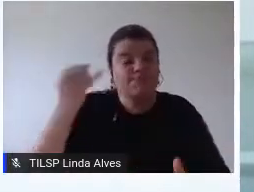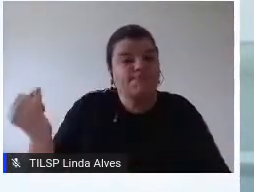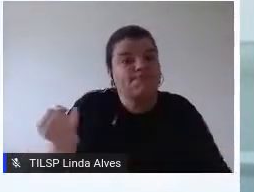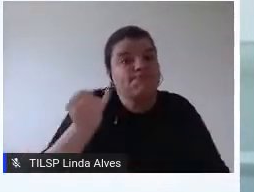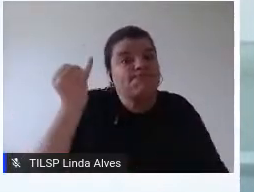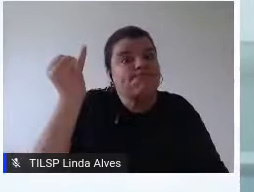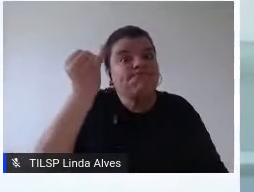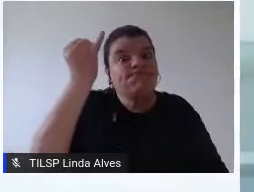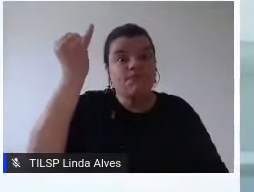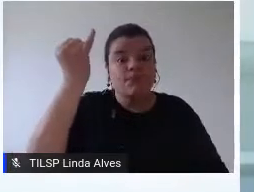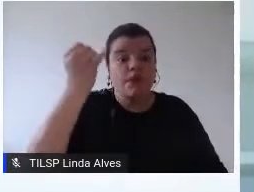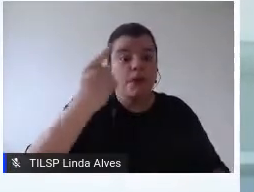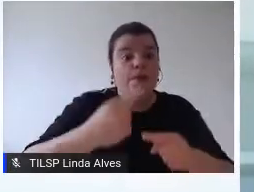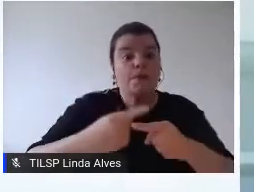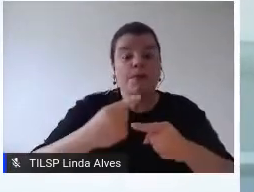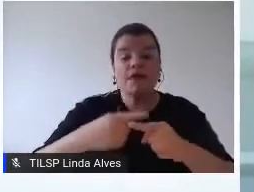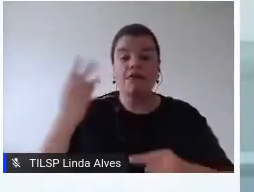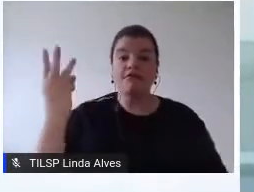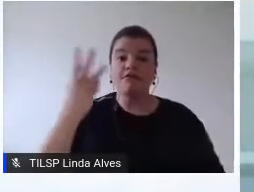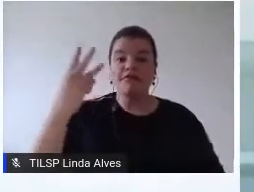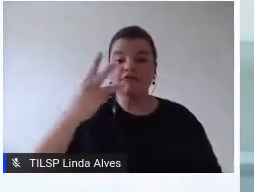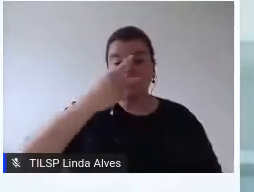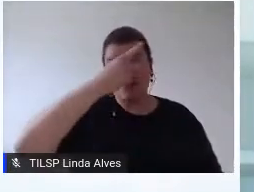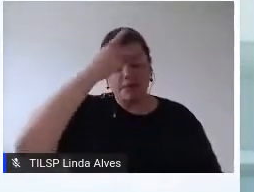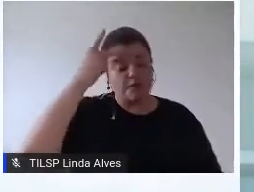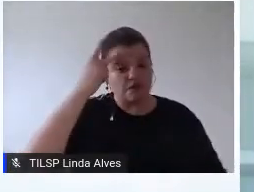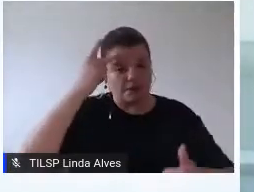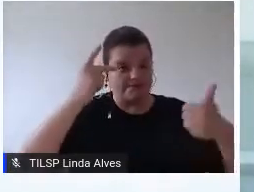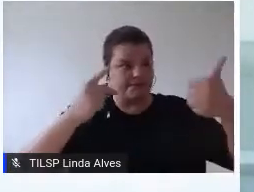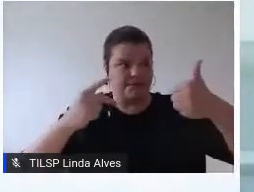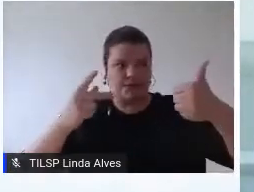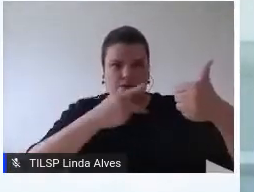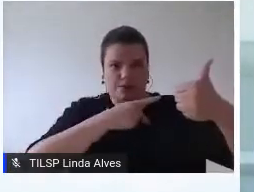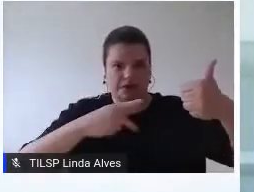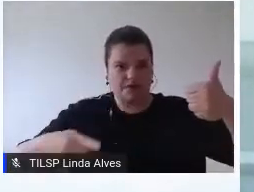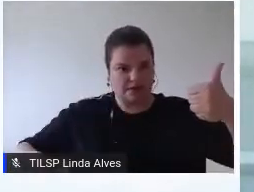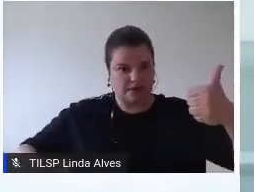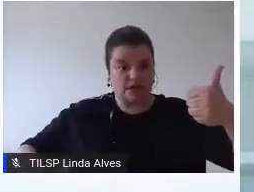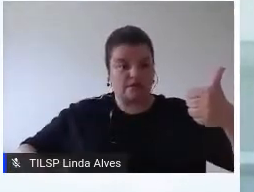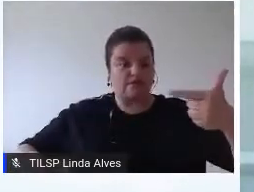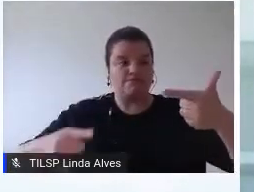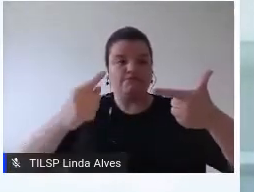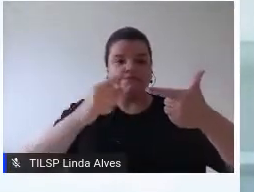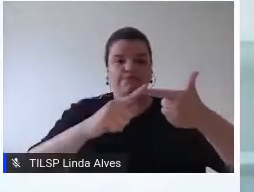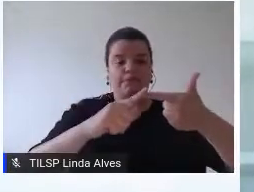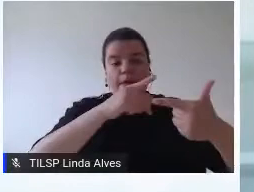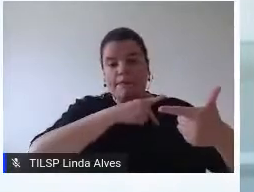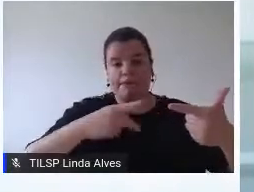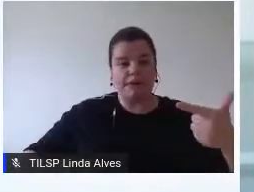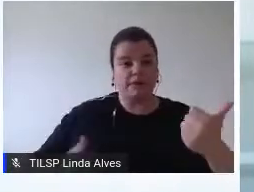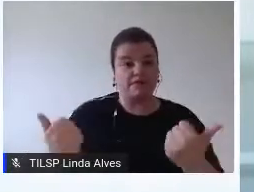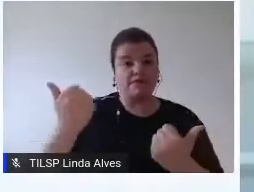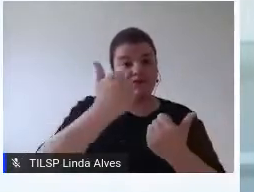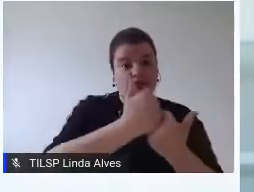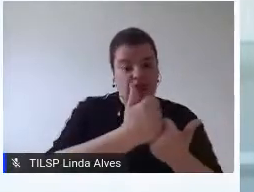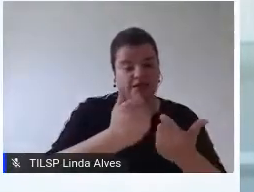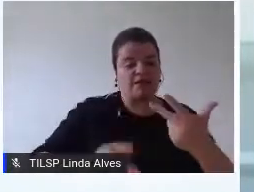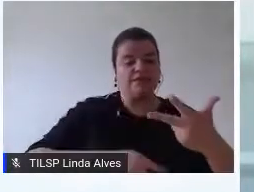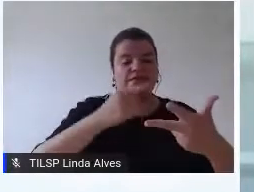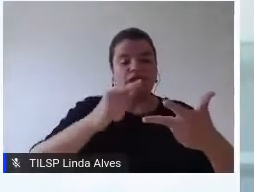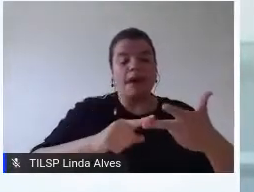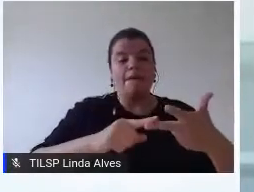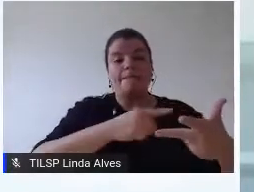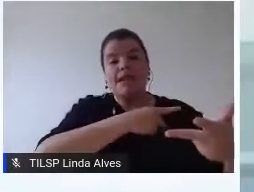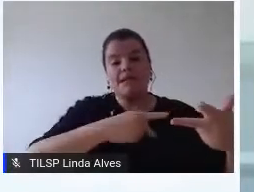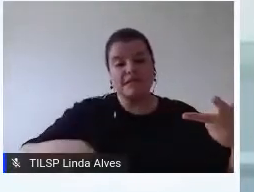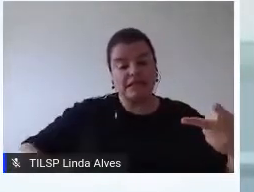pessoa na hierarquia de poder. Primeiro vem o presidente, depois o vice-presidente, depois o presidente da Câmara, depois o presidente do